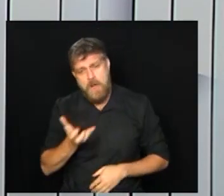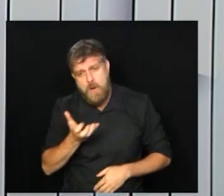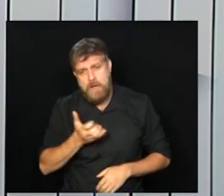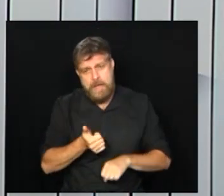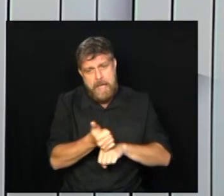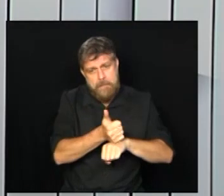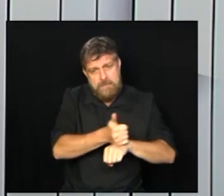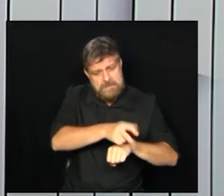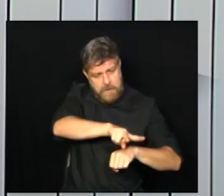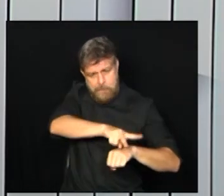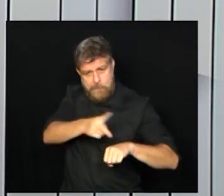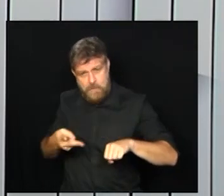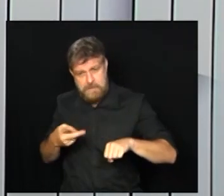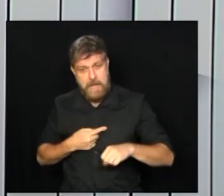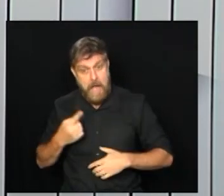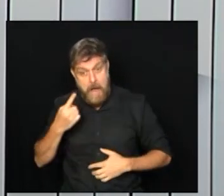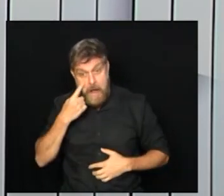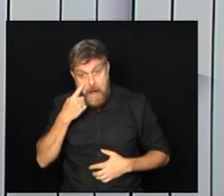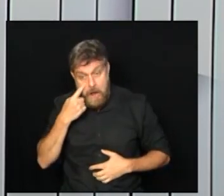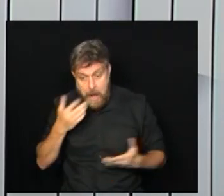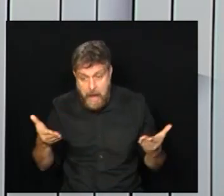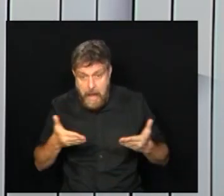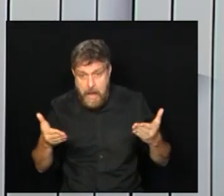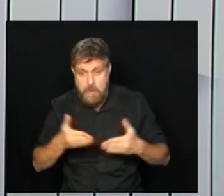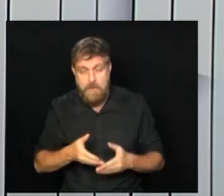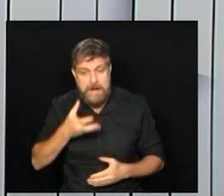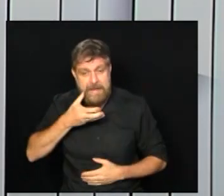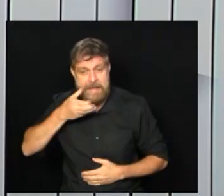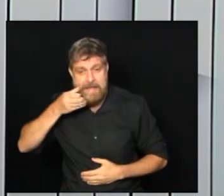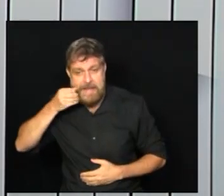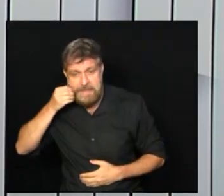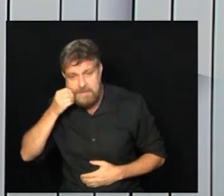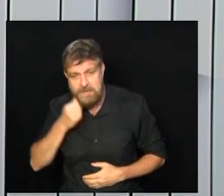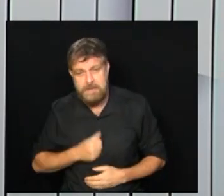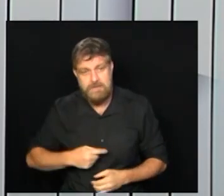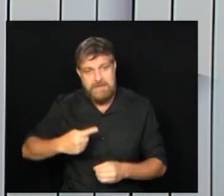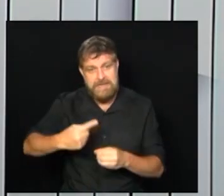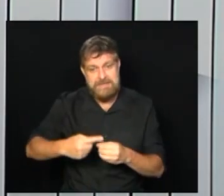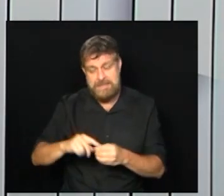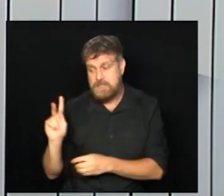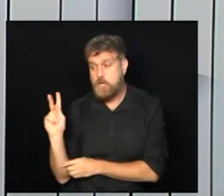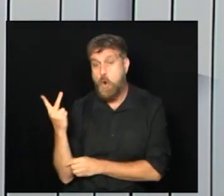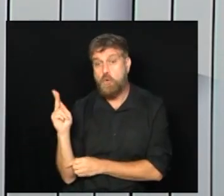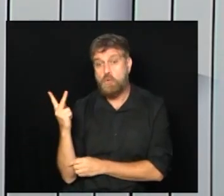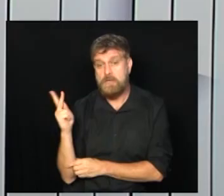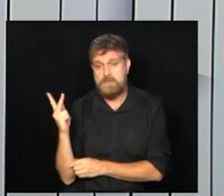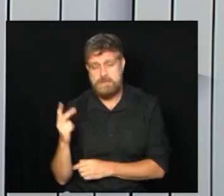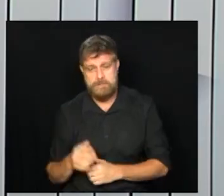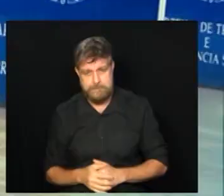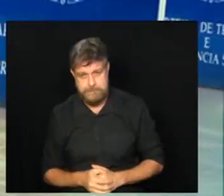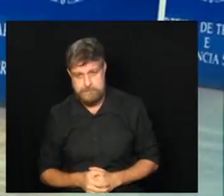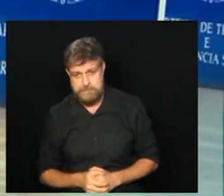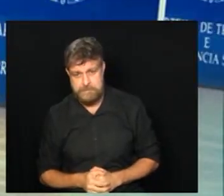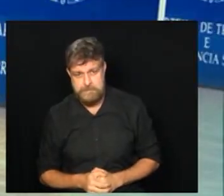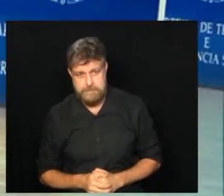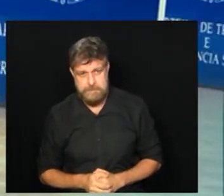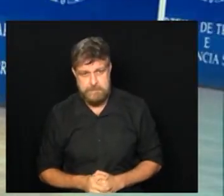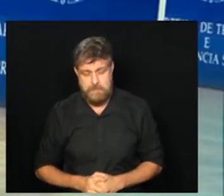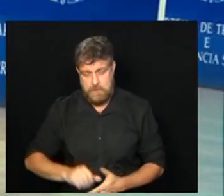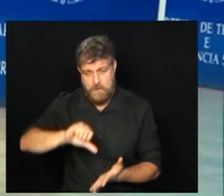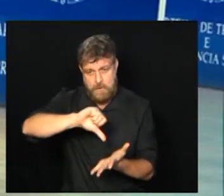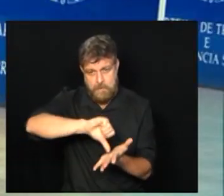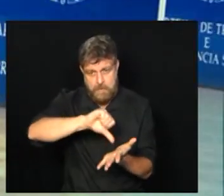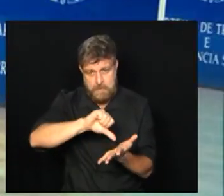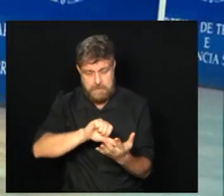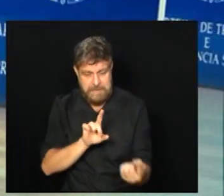mudar de área, confira agora as vagas disponíveis para a cidade de Hortolândia. O posto de